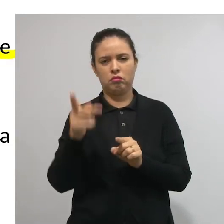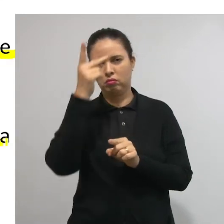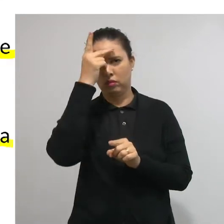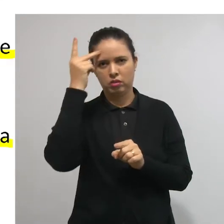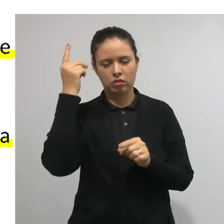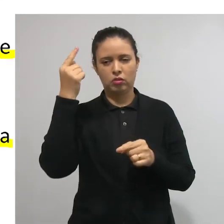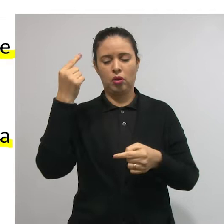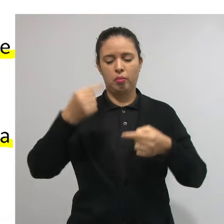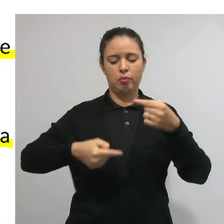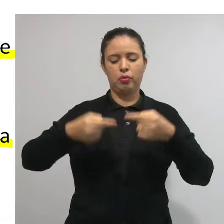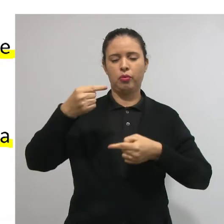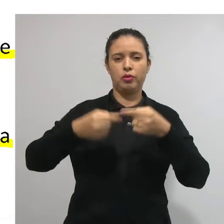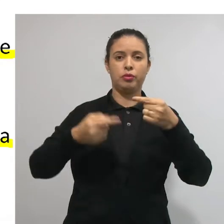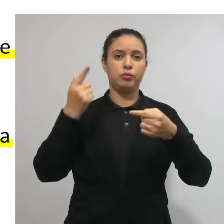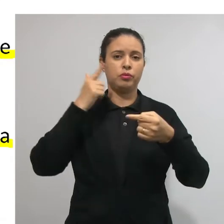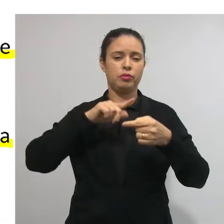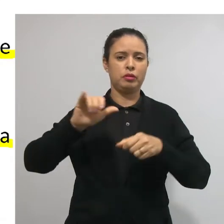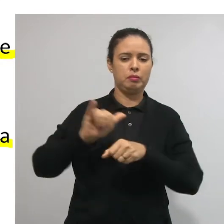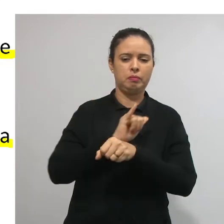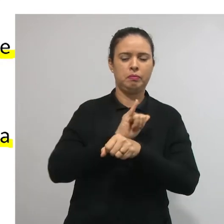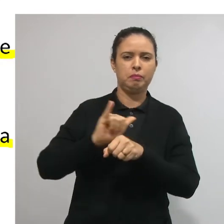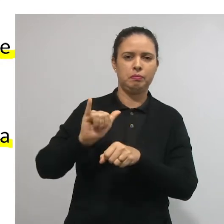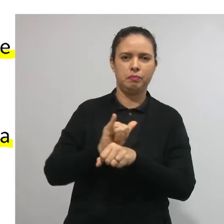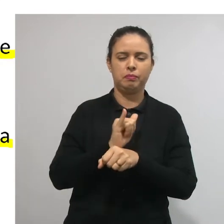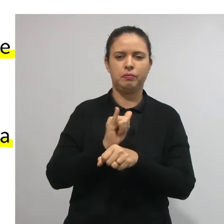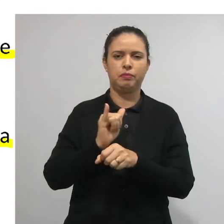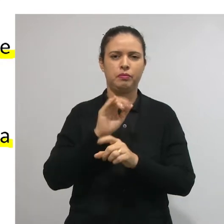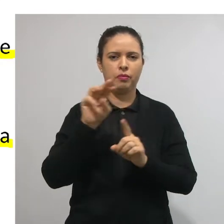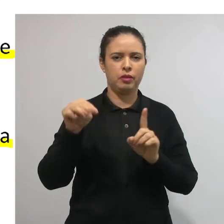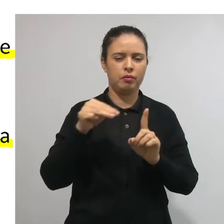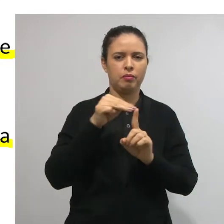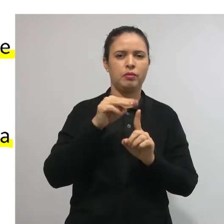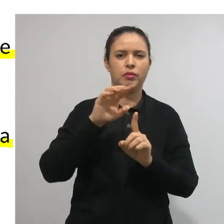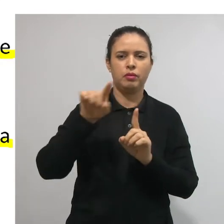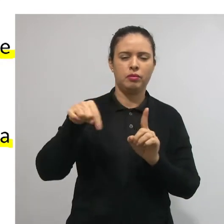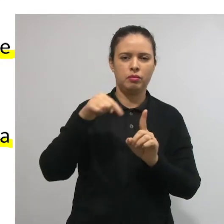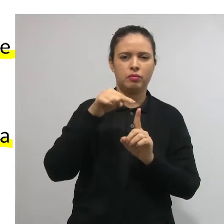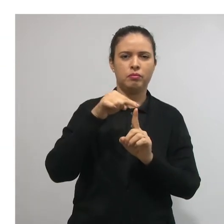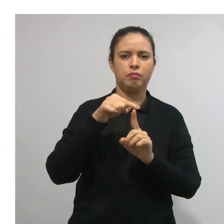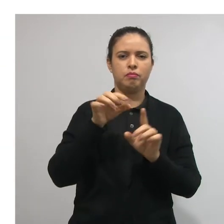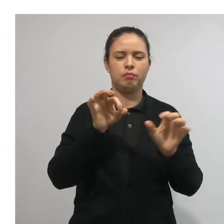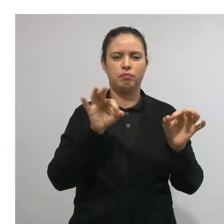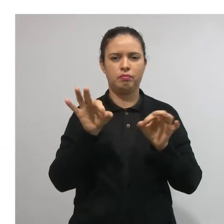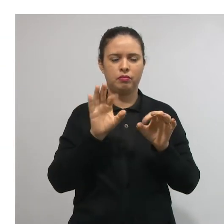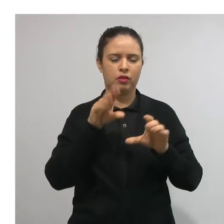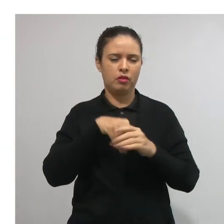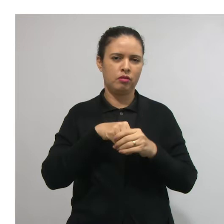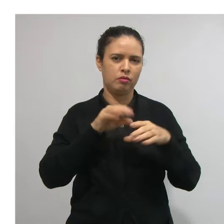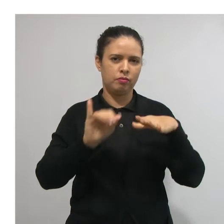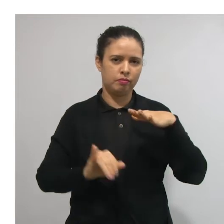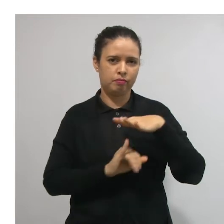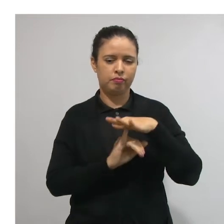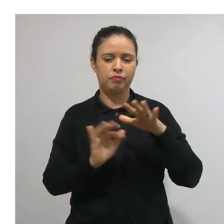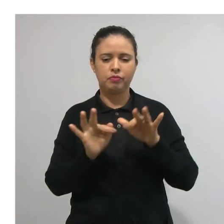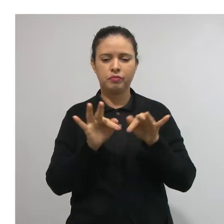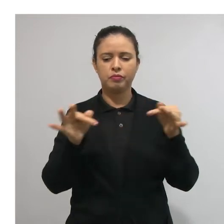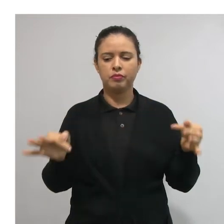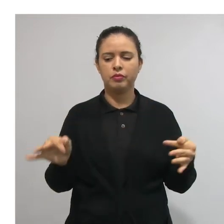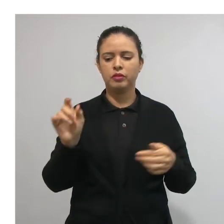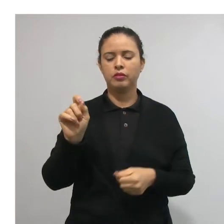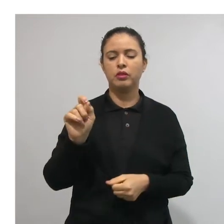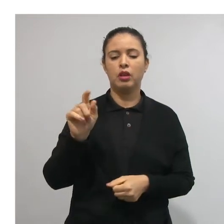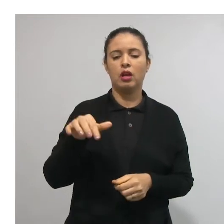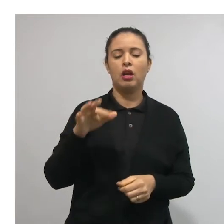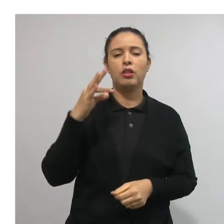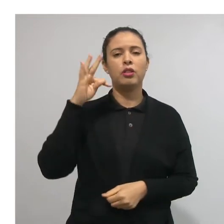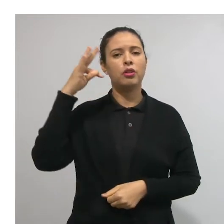age estrategicamente para atingir suas metas e objetivos organizacionais. De uma forma simplificada,